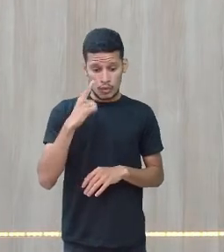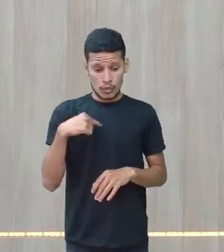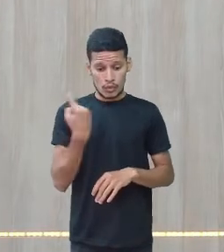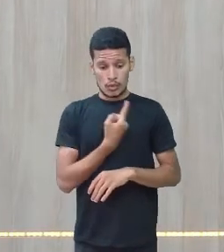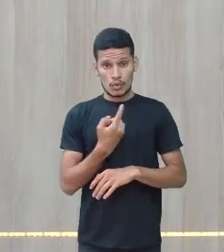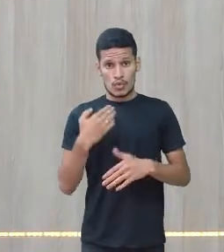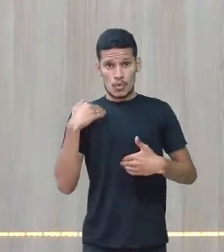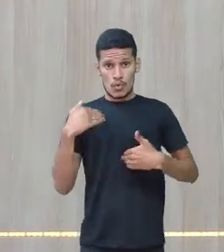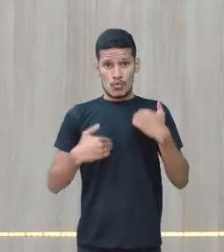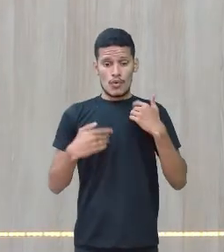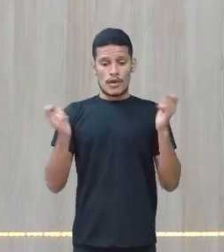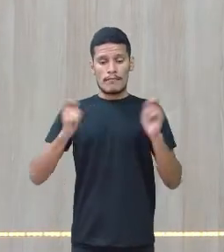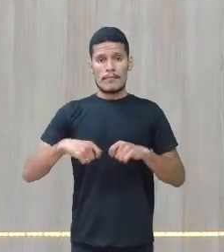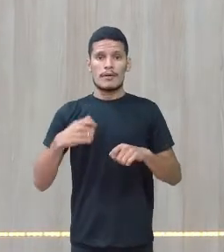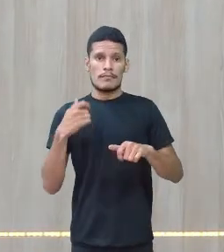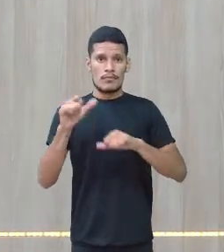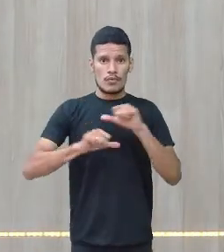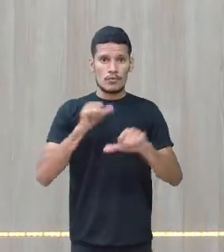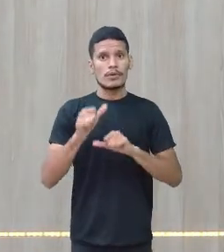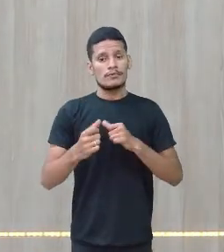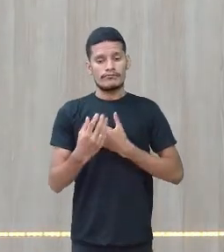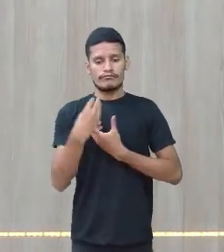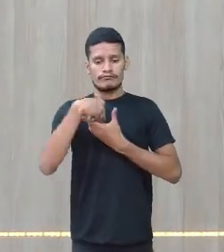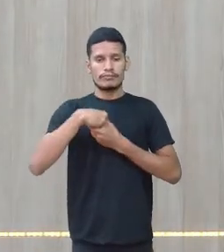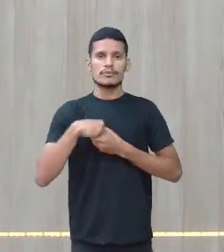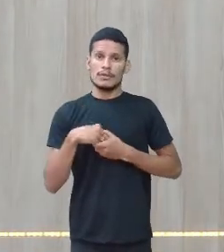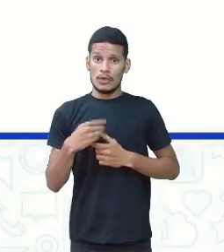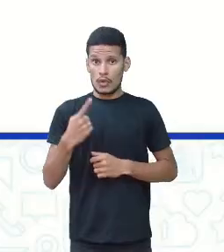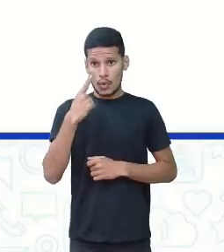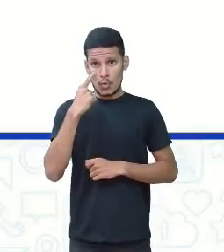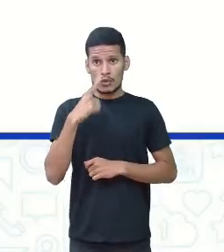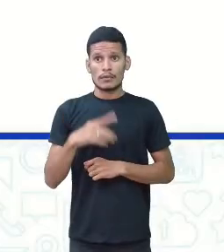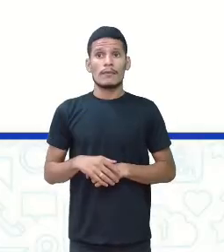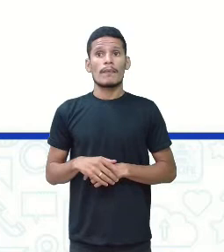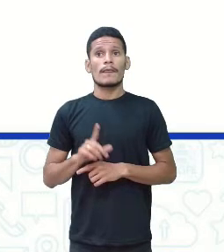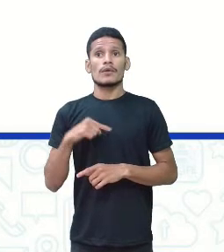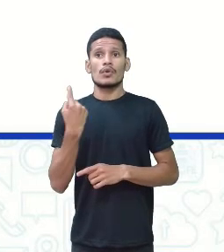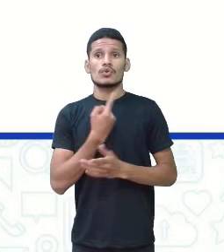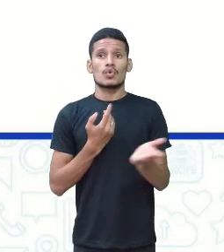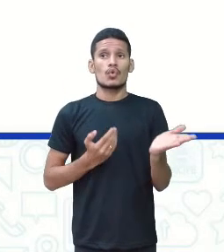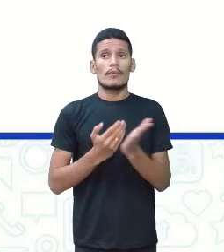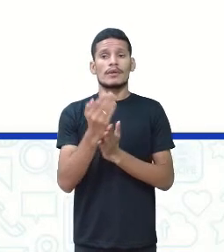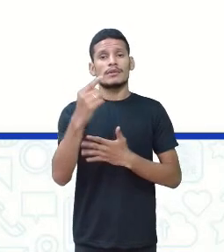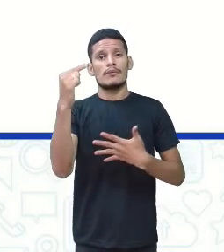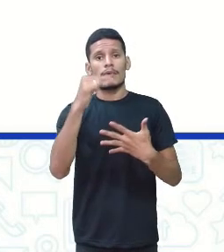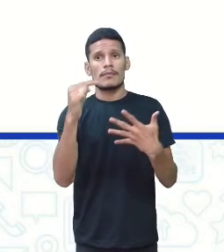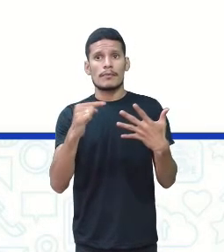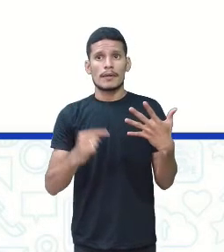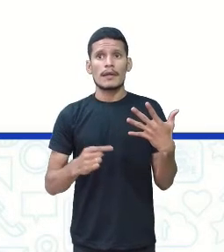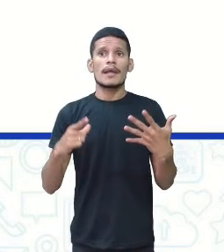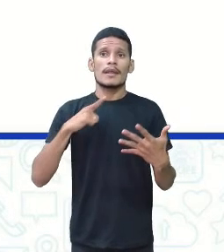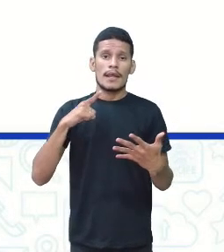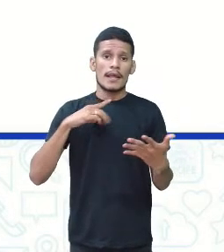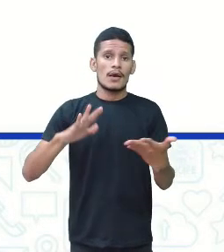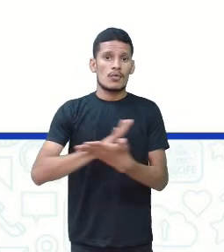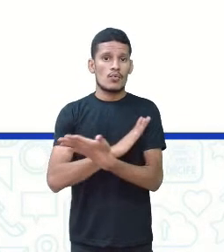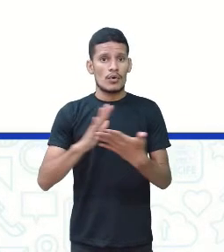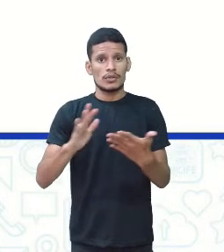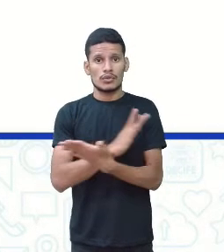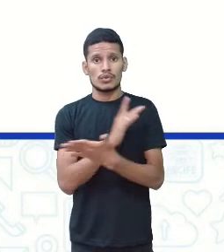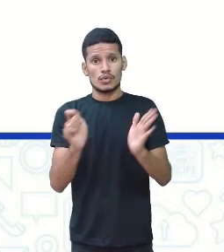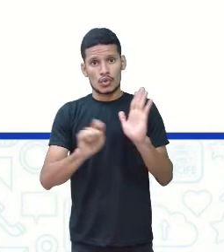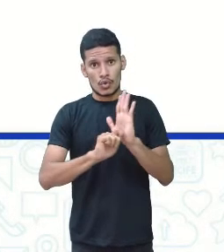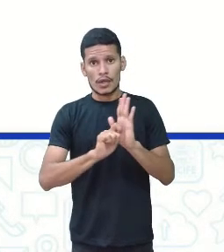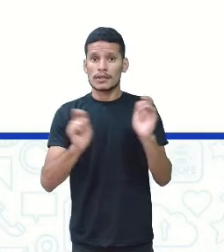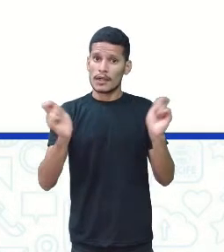se modifica a partir dessa ingestão. Então, aí nós vamos começar já a classificar. Existem drogas que são usadas